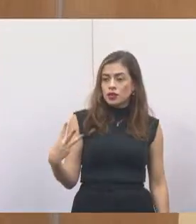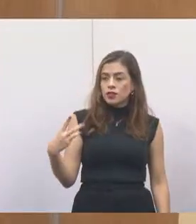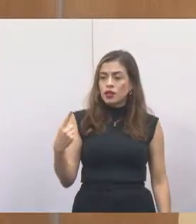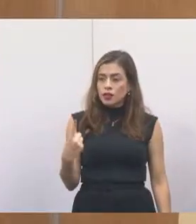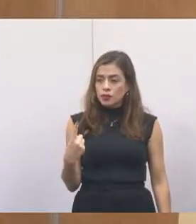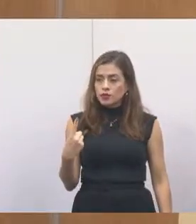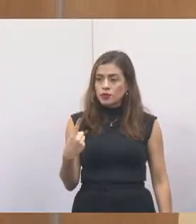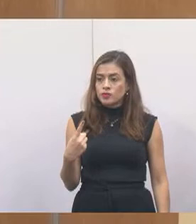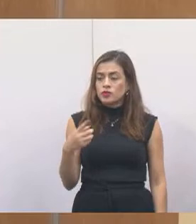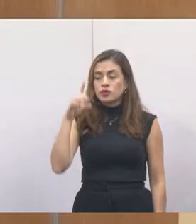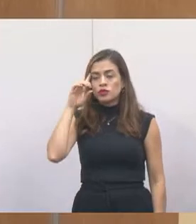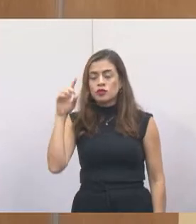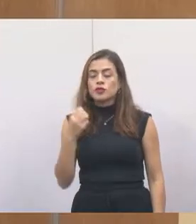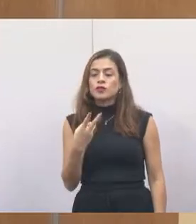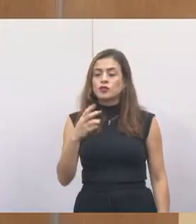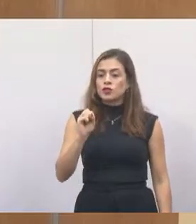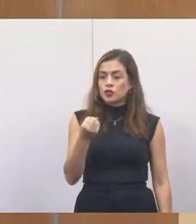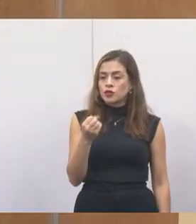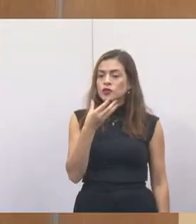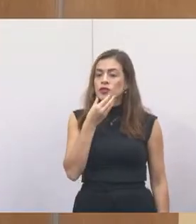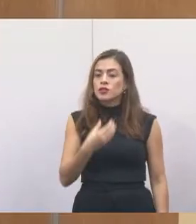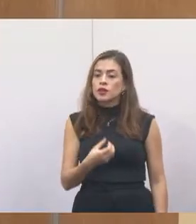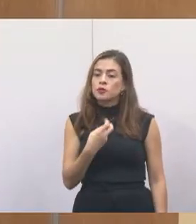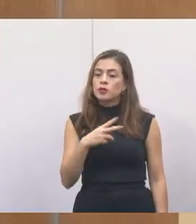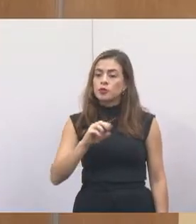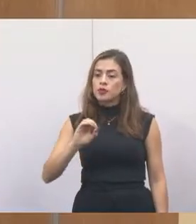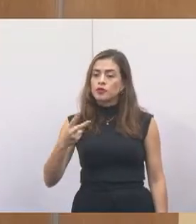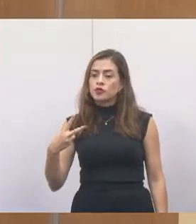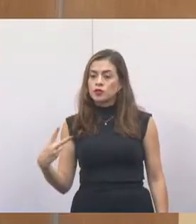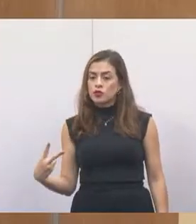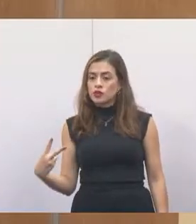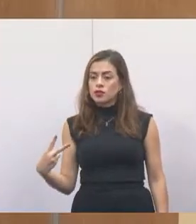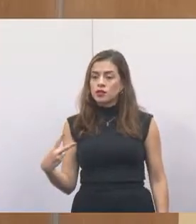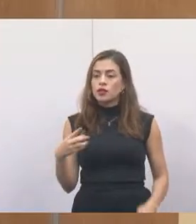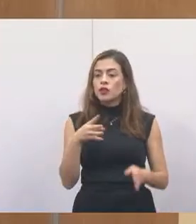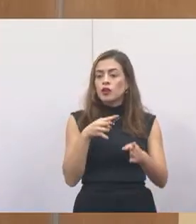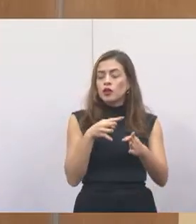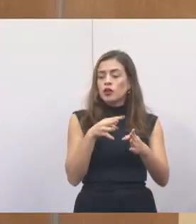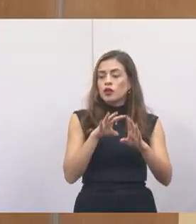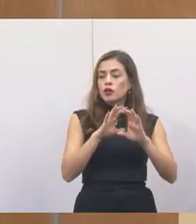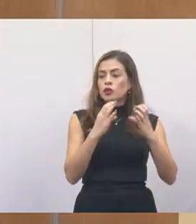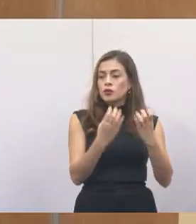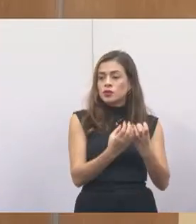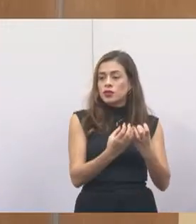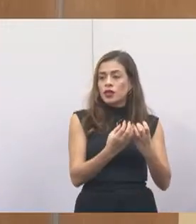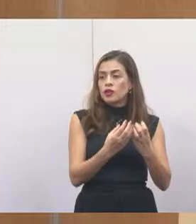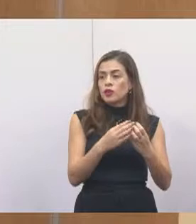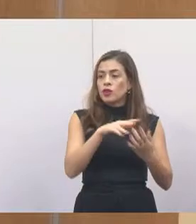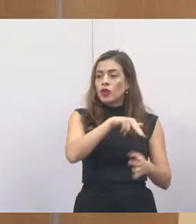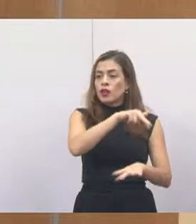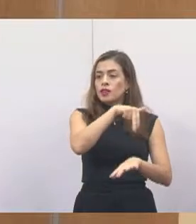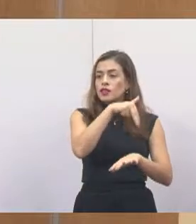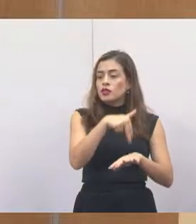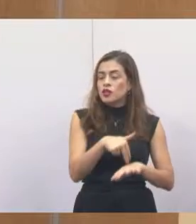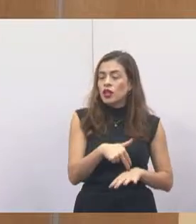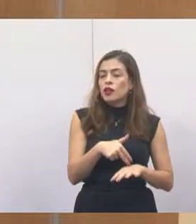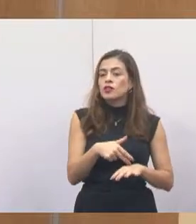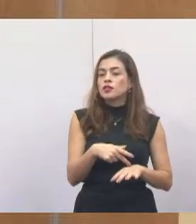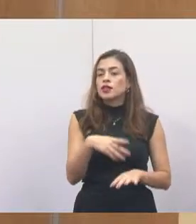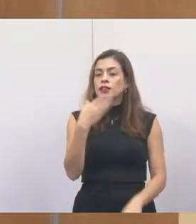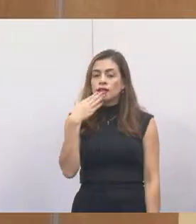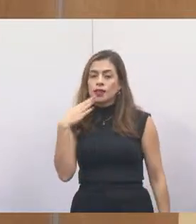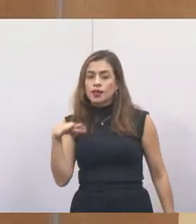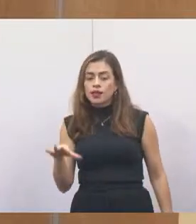de 28 de dezembro de 2022, do Conselho Nacional dos Direitos da Criança e do Adolescente, CONANDA,